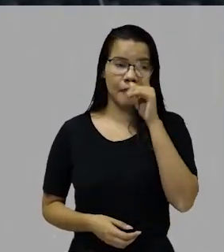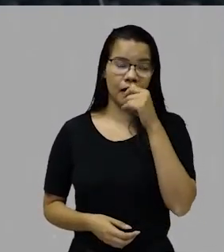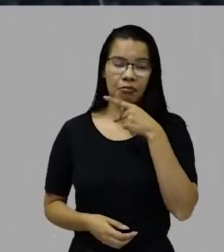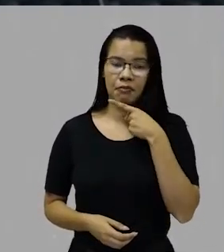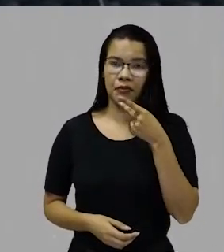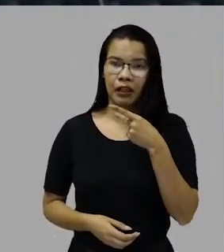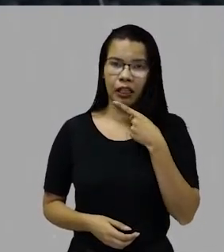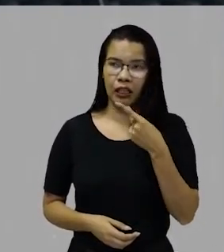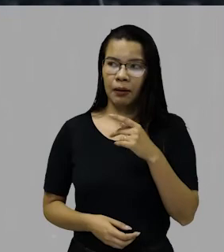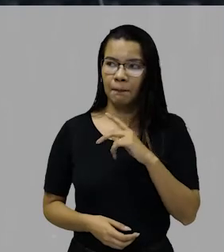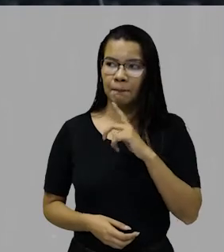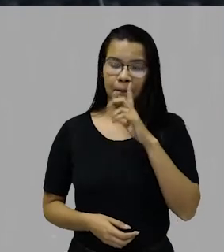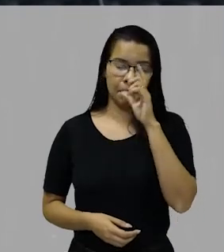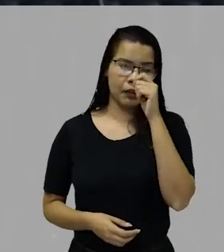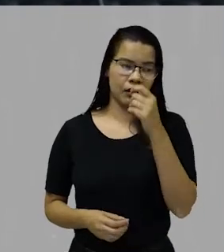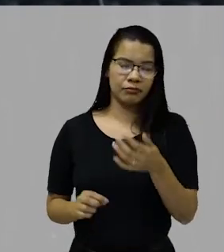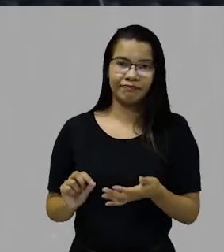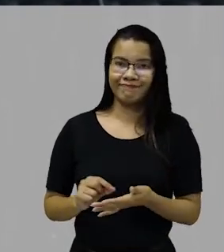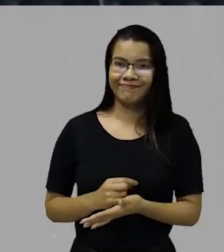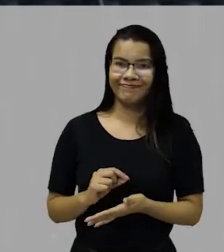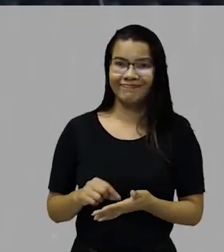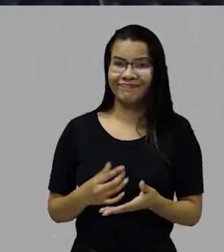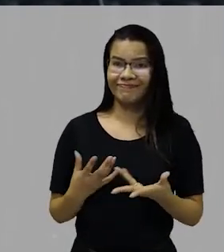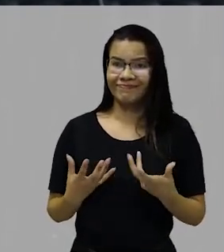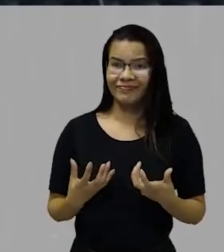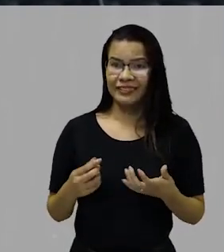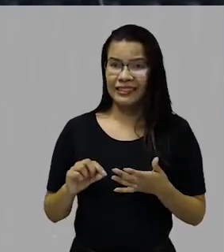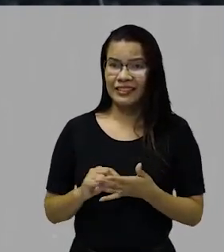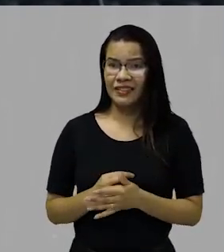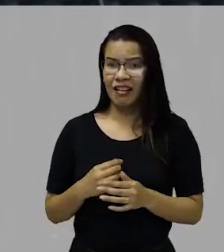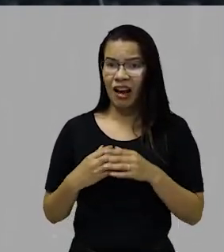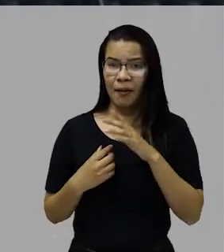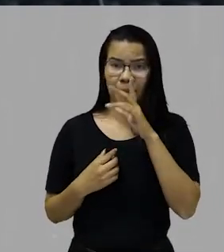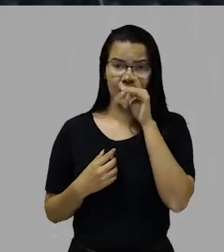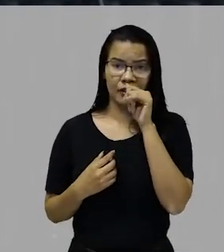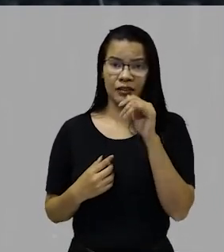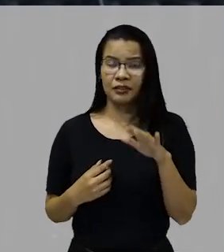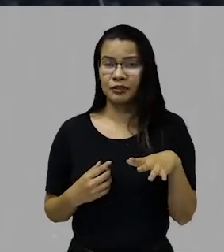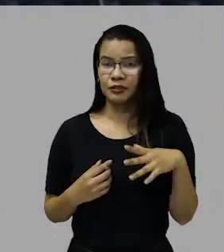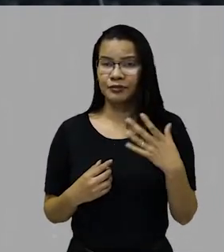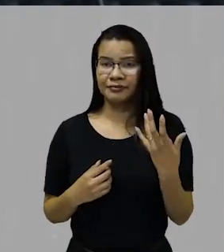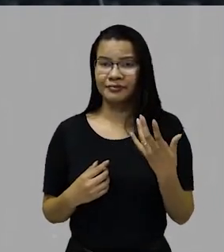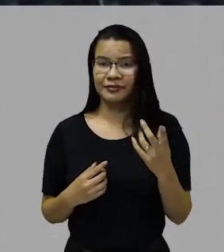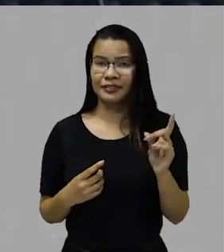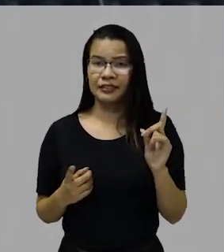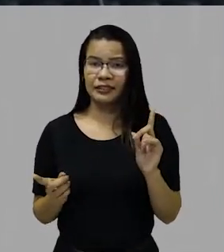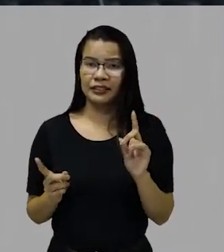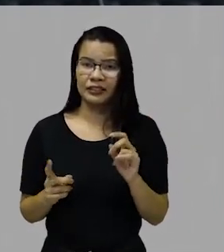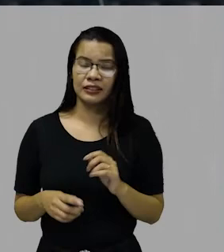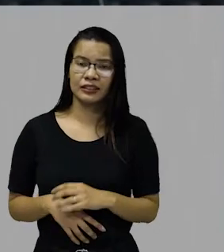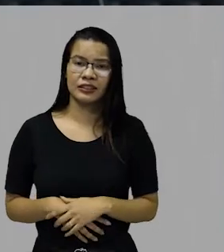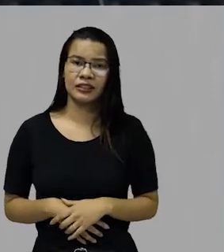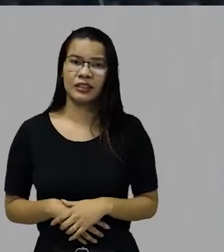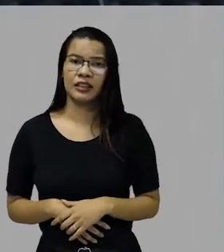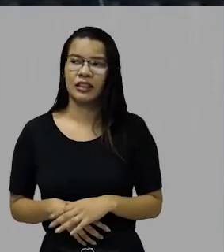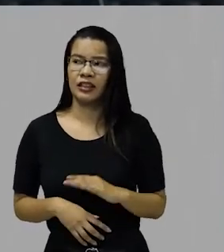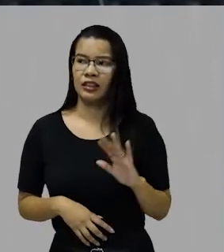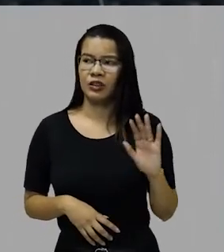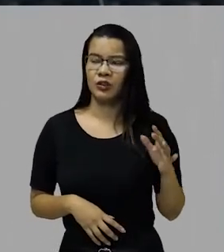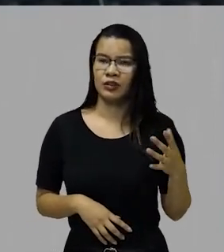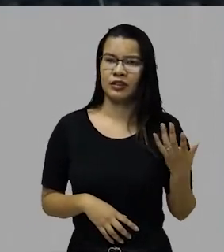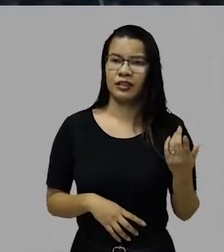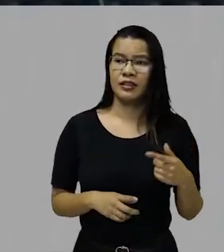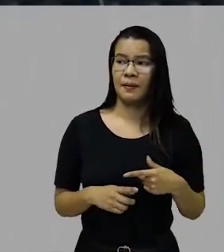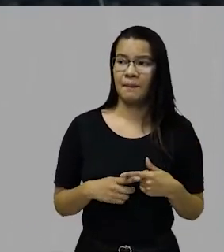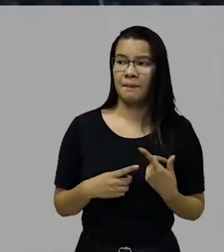falar, pressa para escrever, quer escrever rápido, acontece. Não vamos dizer que isso daí não surja numa situação